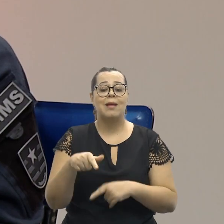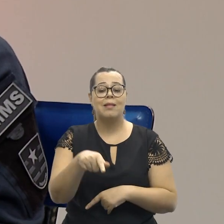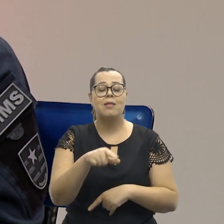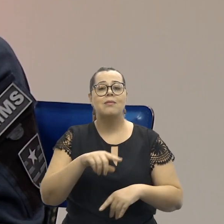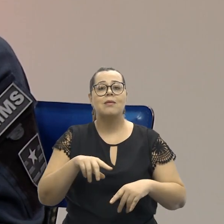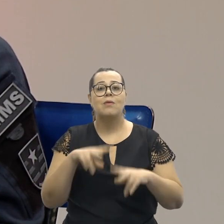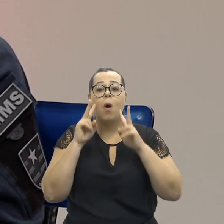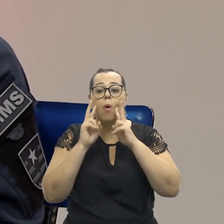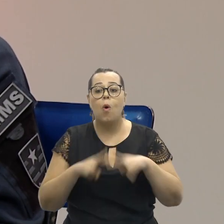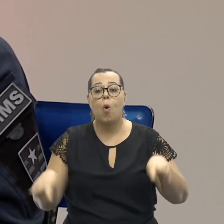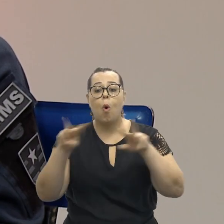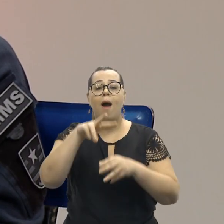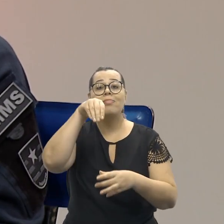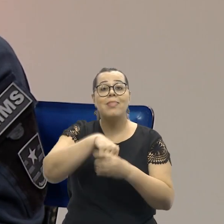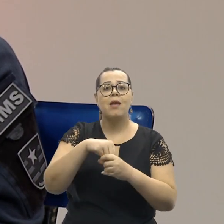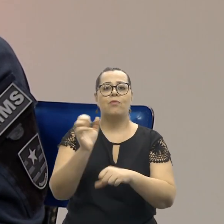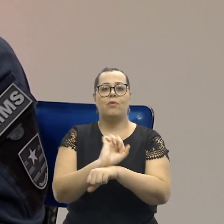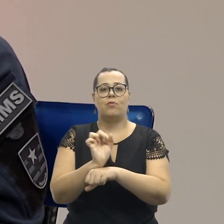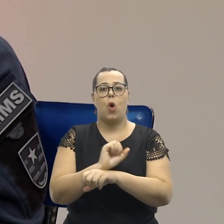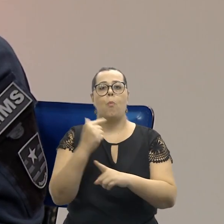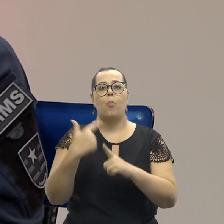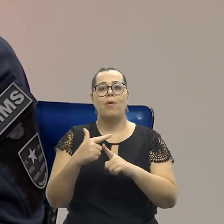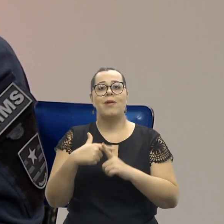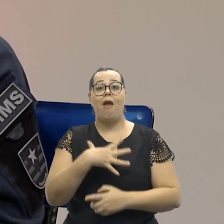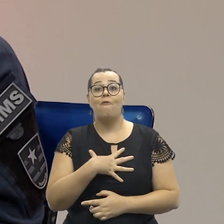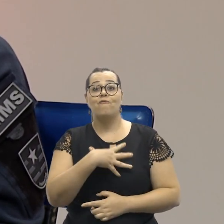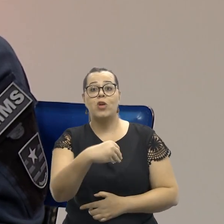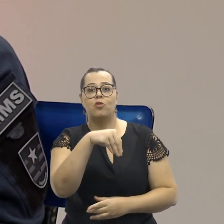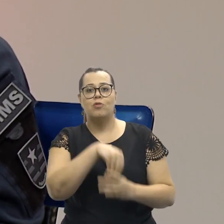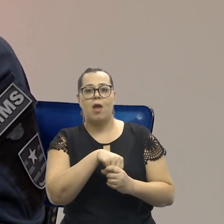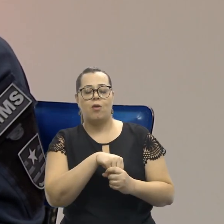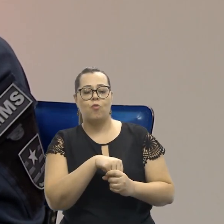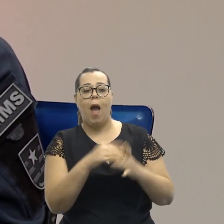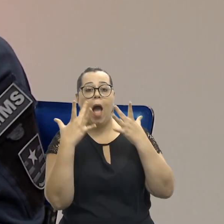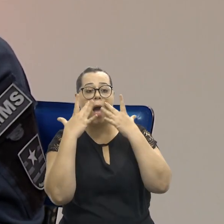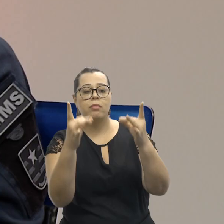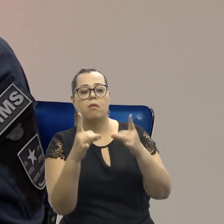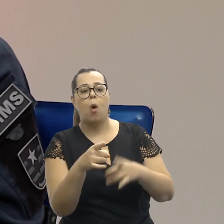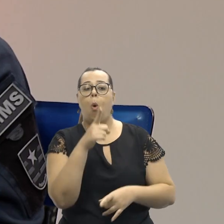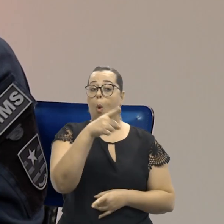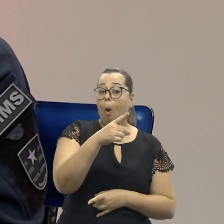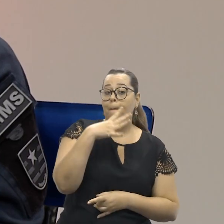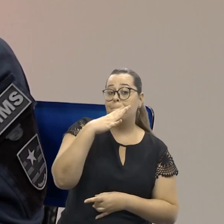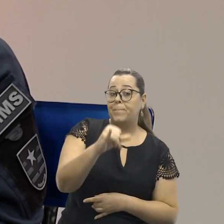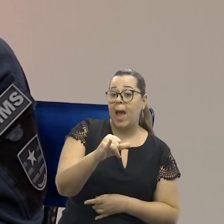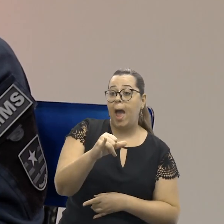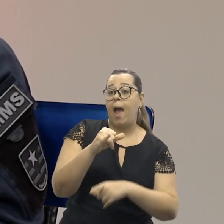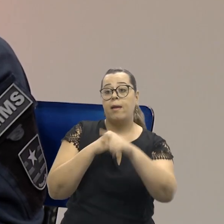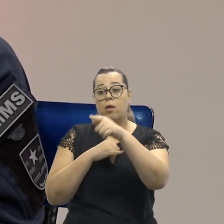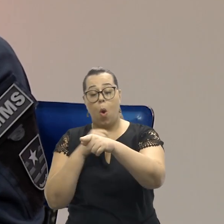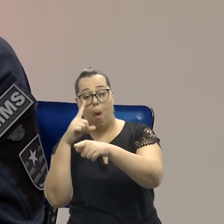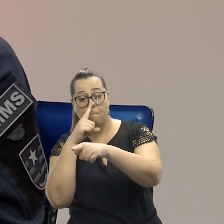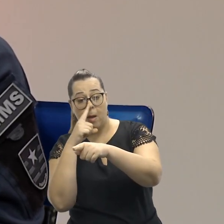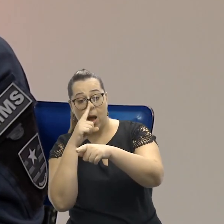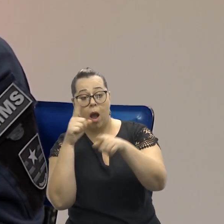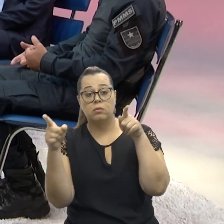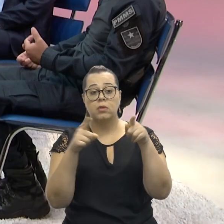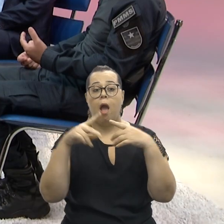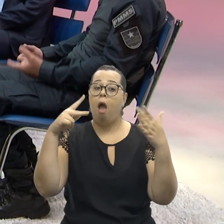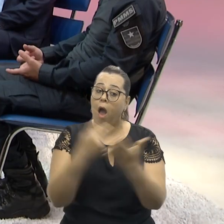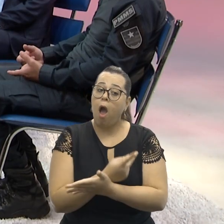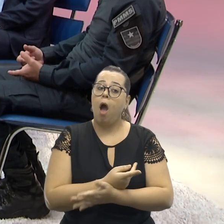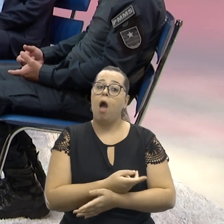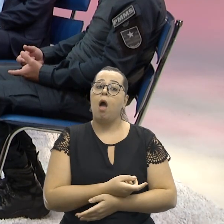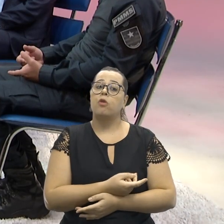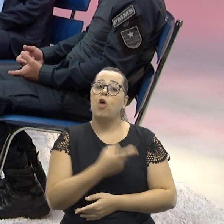os olhos do agente de trânsito no interior do veículo, que são os filhos dos condutores. É muito importante que o filho, ao ver o pai, ao ver